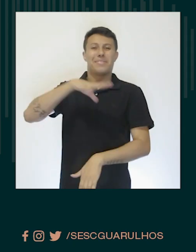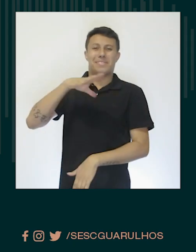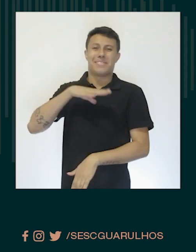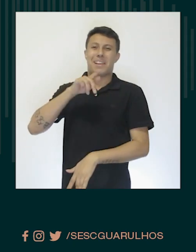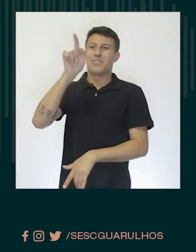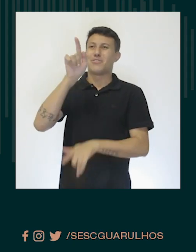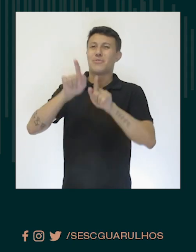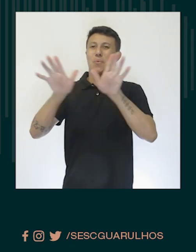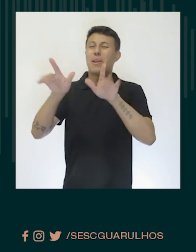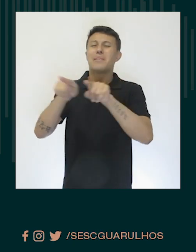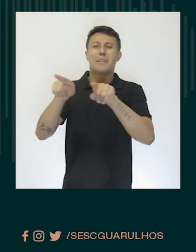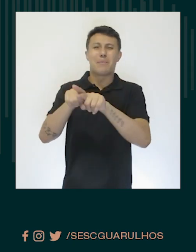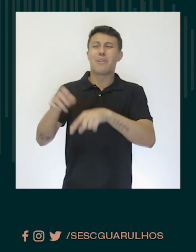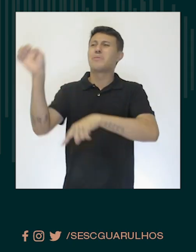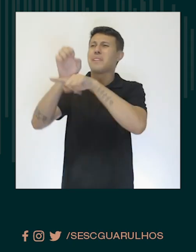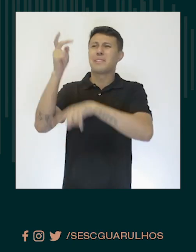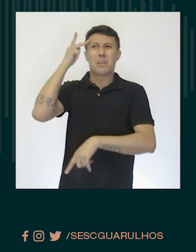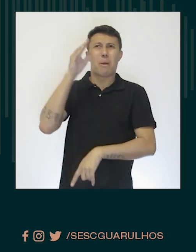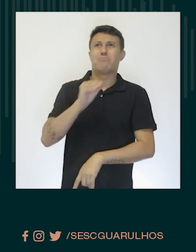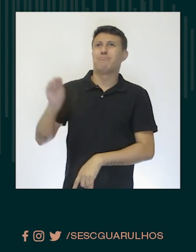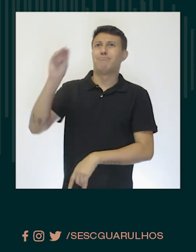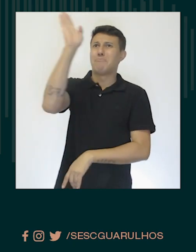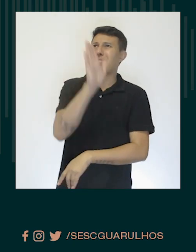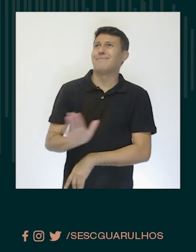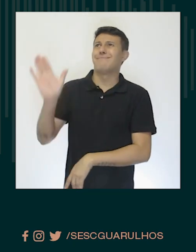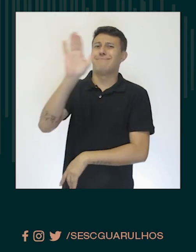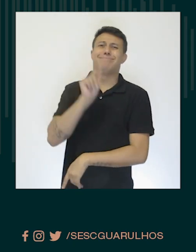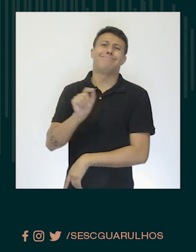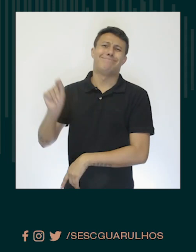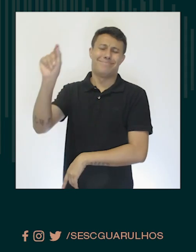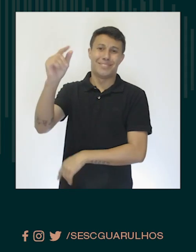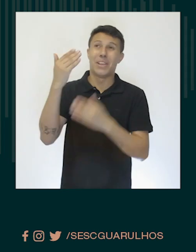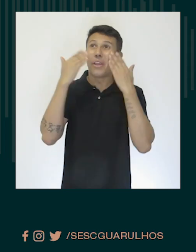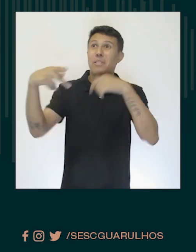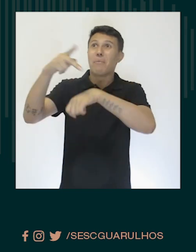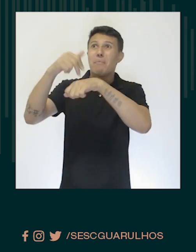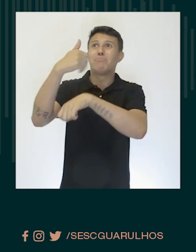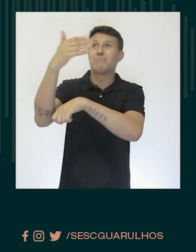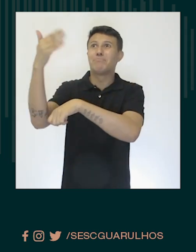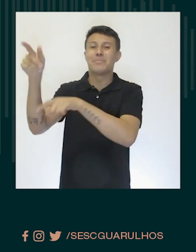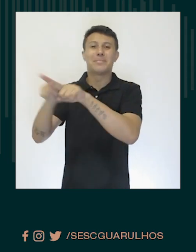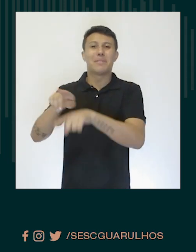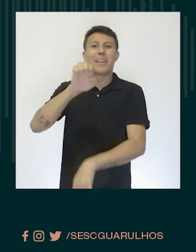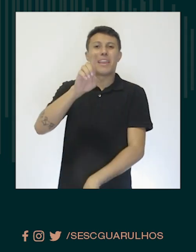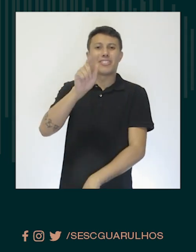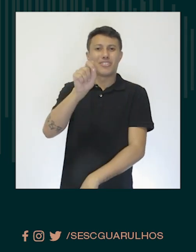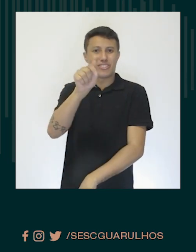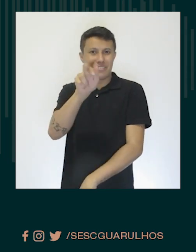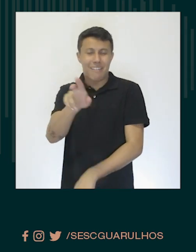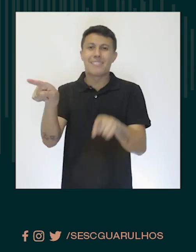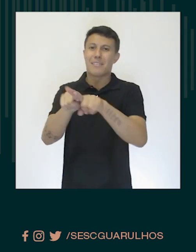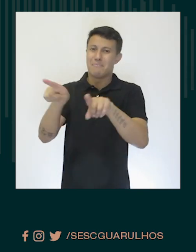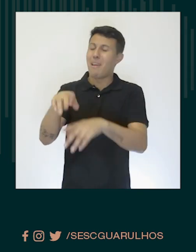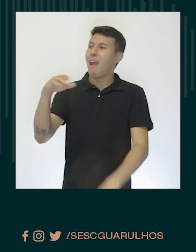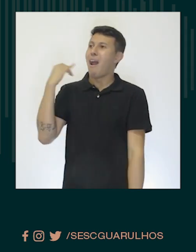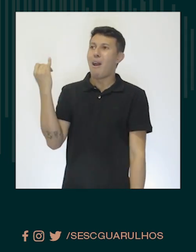e por todo o estado de São Paulo, o país. Tem gente aí que já virou internacional, como o Edgar. Foi